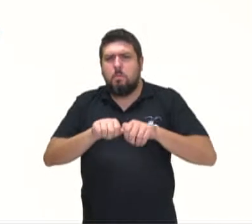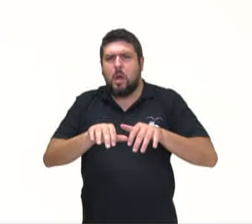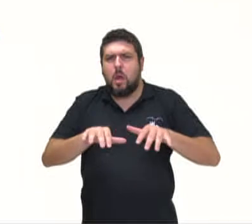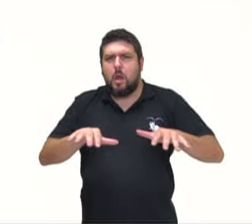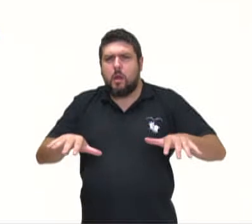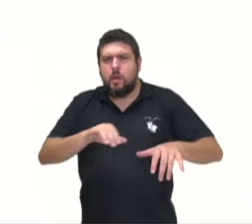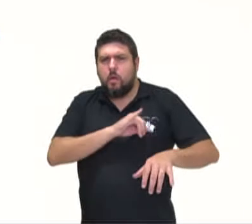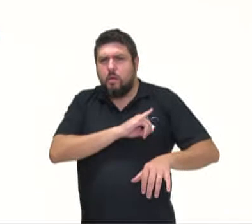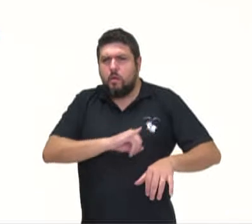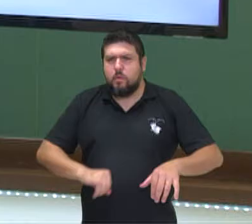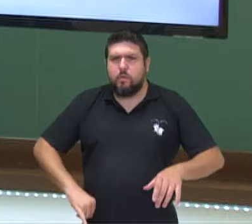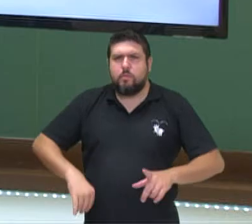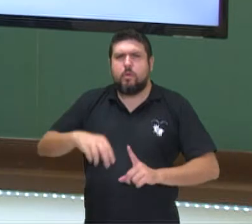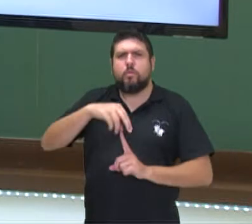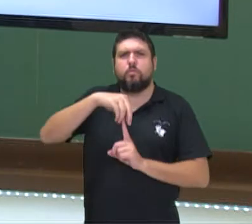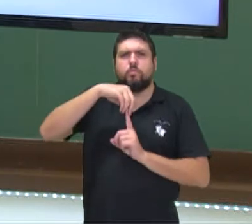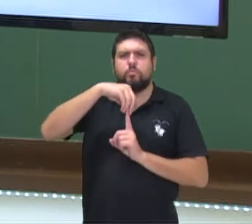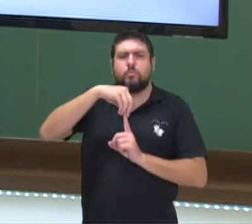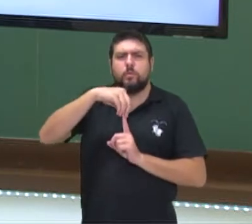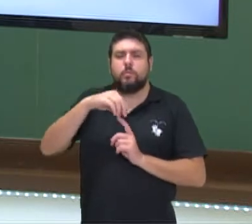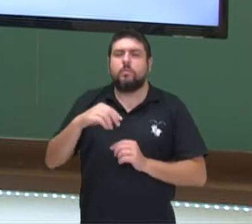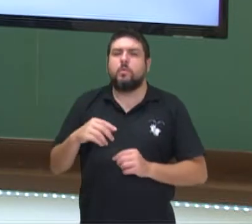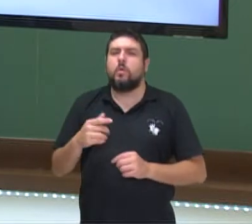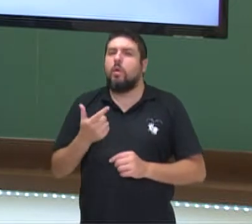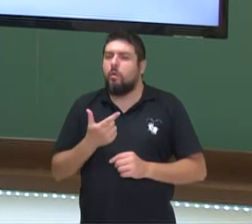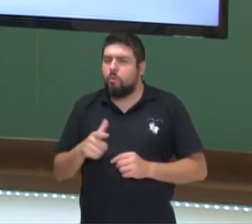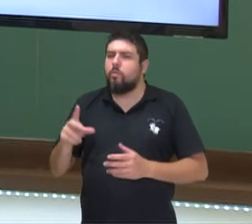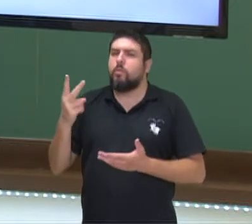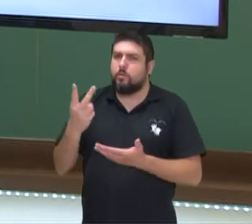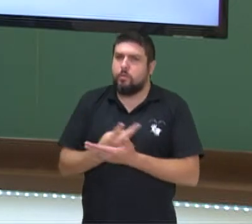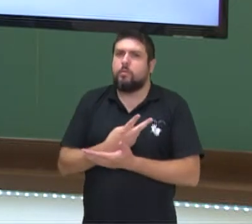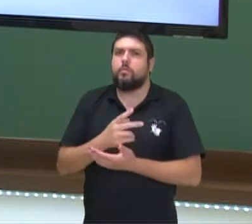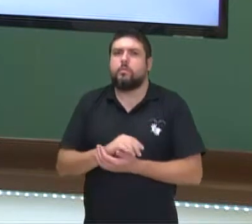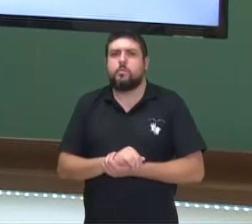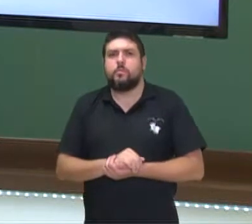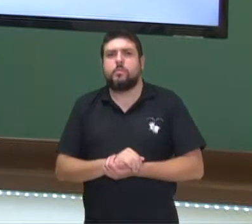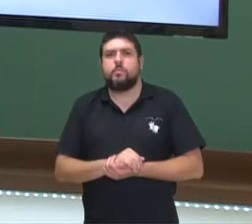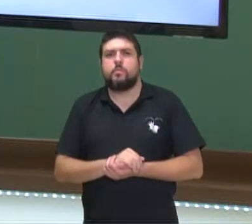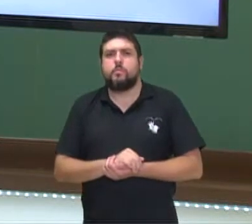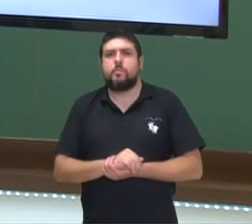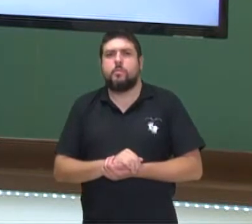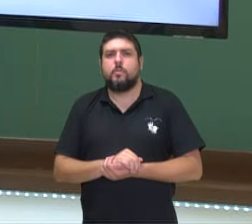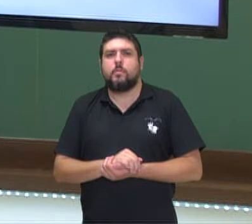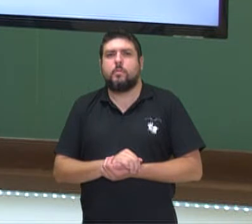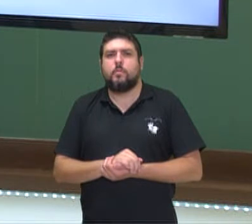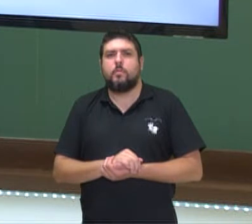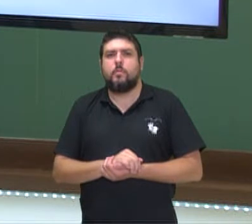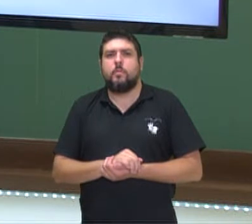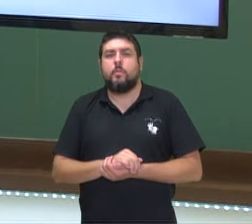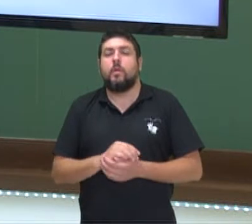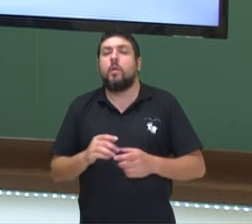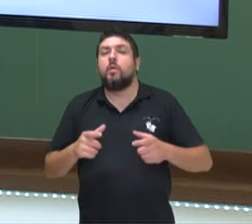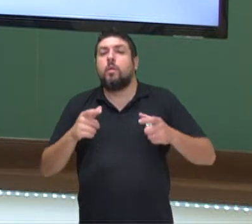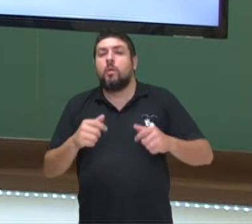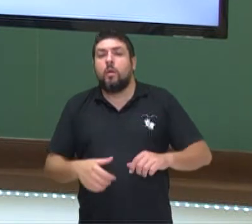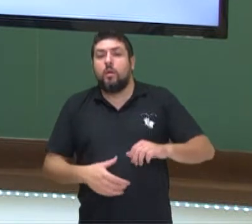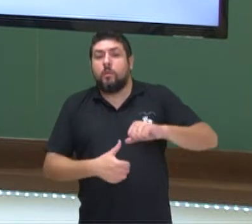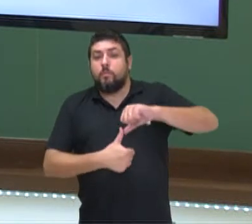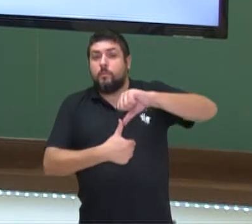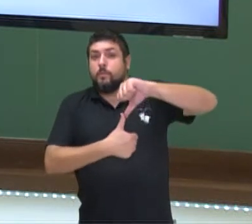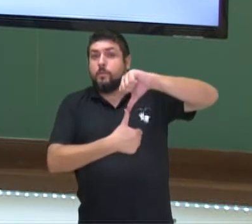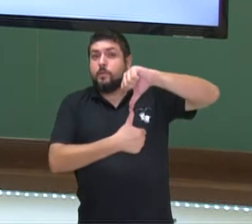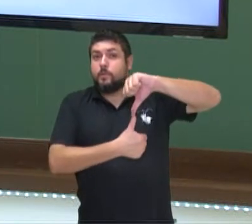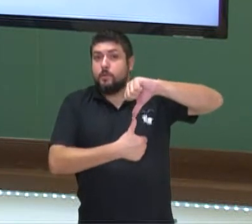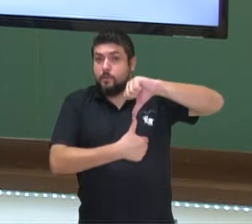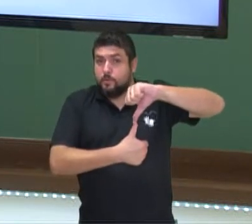por um imperador. Aqui em verde, outro erro. Então, a reescrita, né? Os maias habitavam a região da América Central